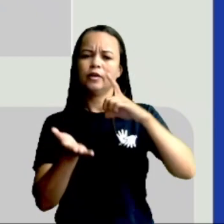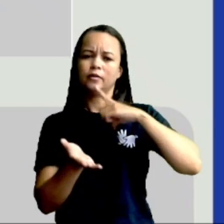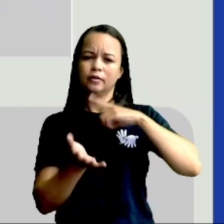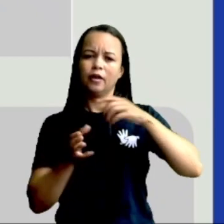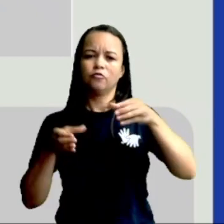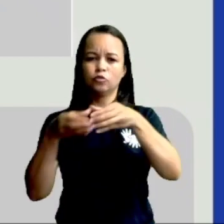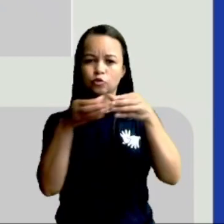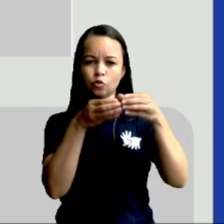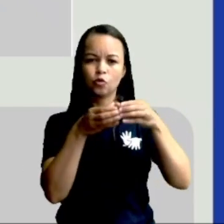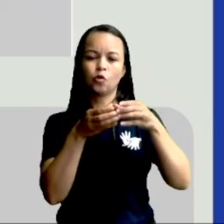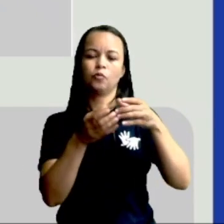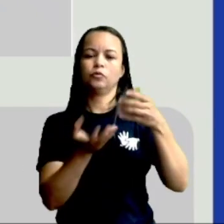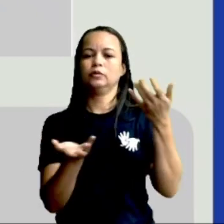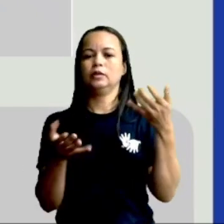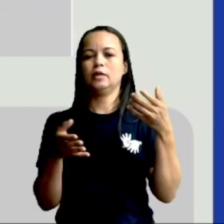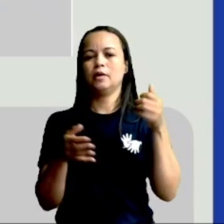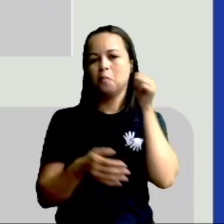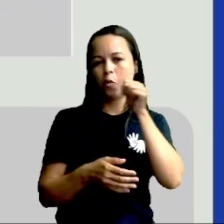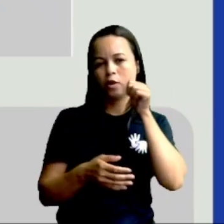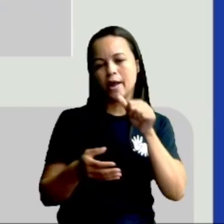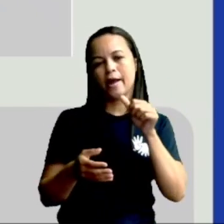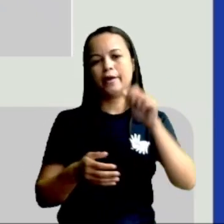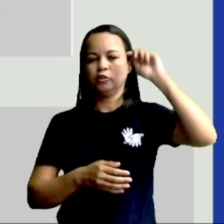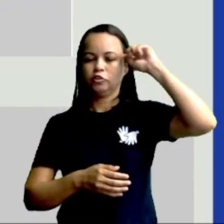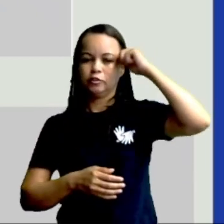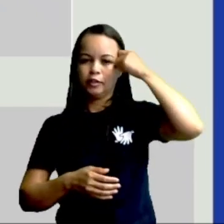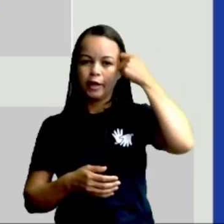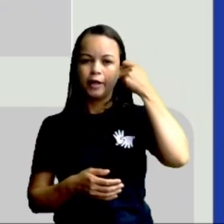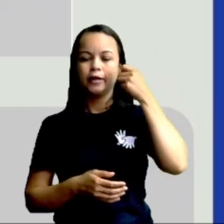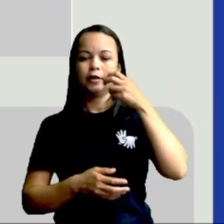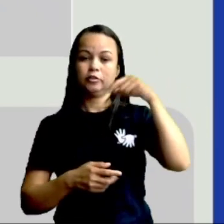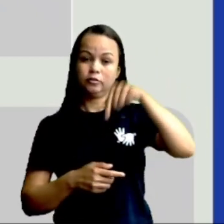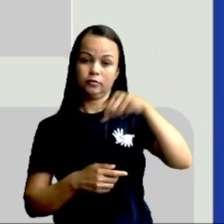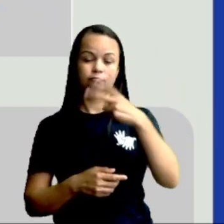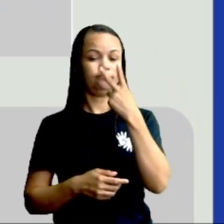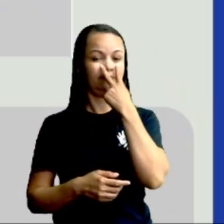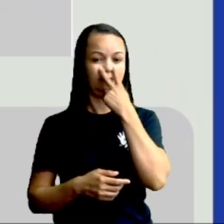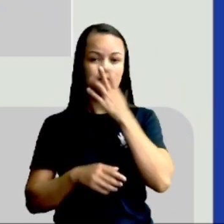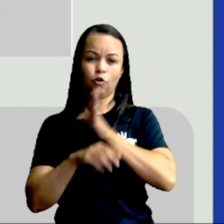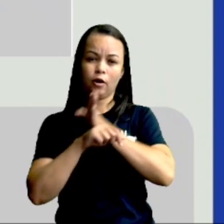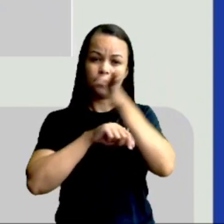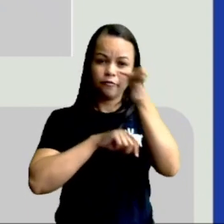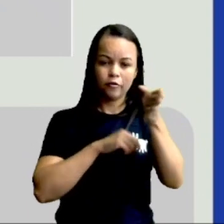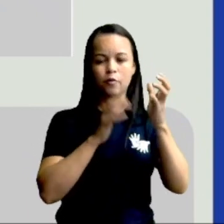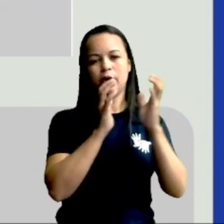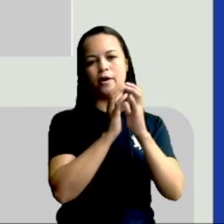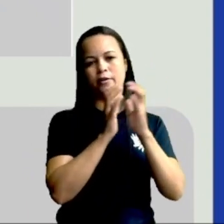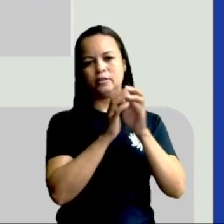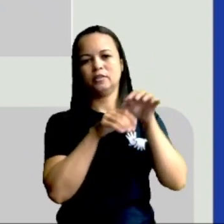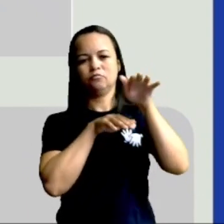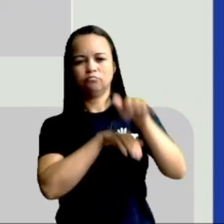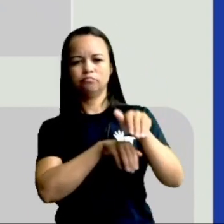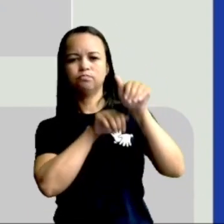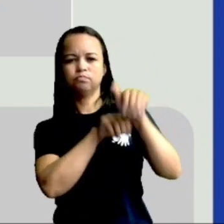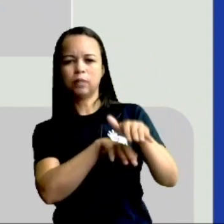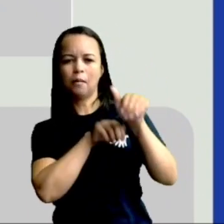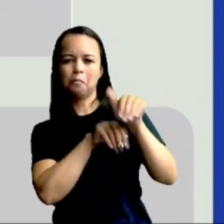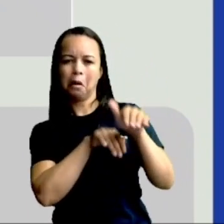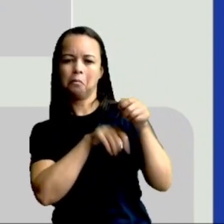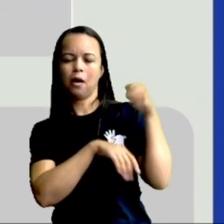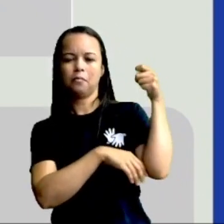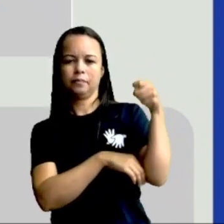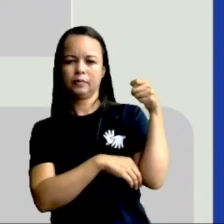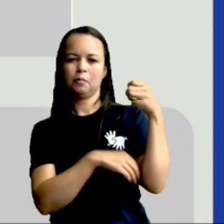Santo Antão, esteve lá nessa Marcha da Consciência Negra em Recife, né, justamente para